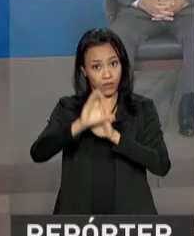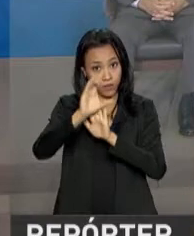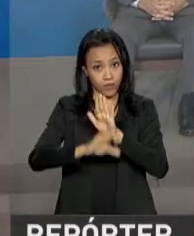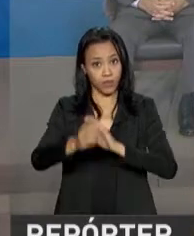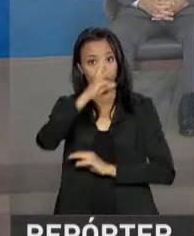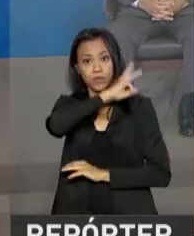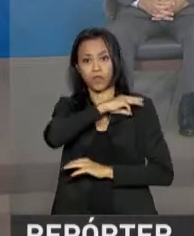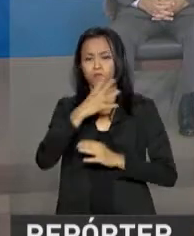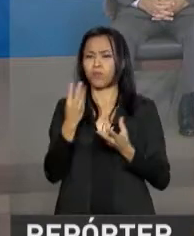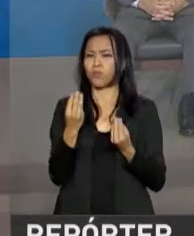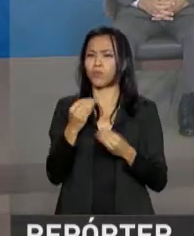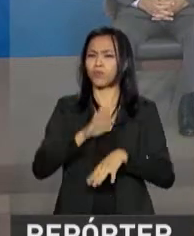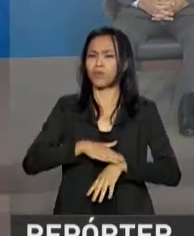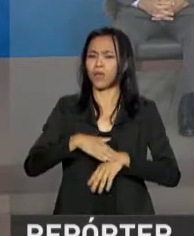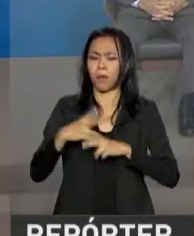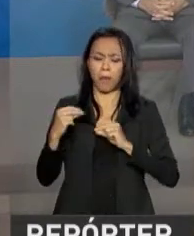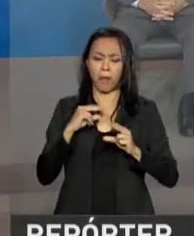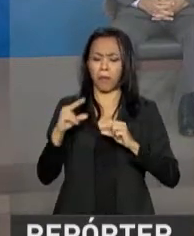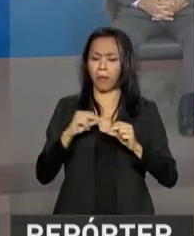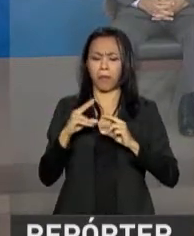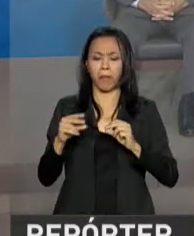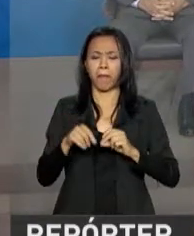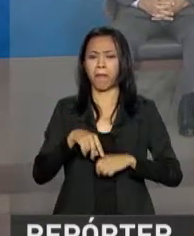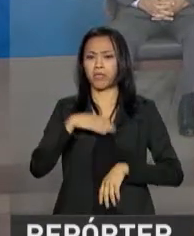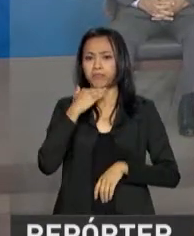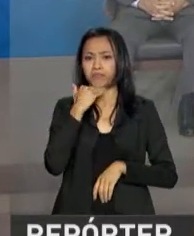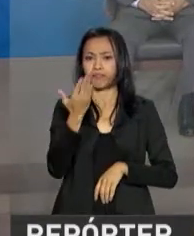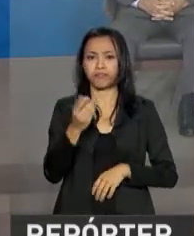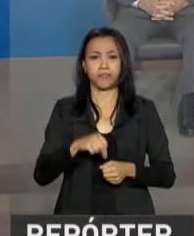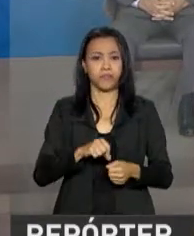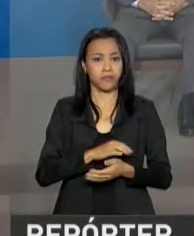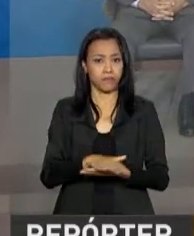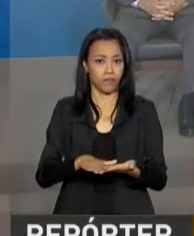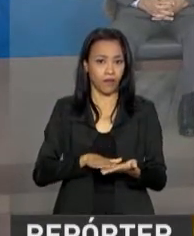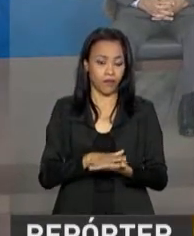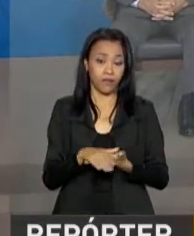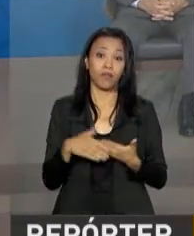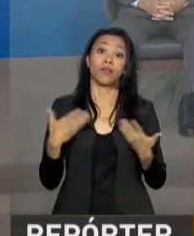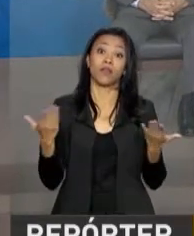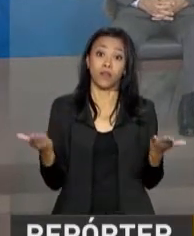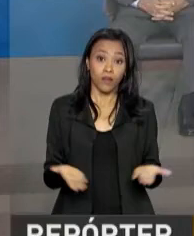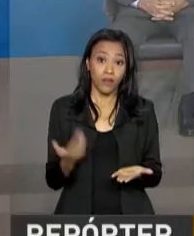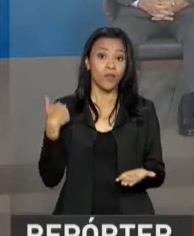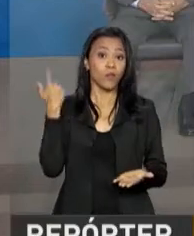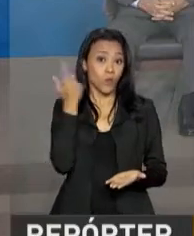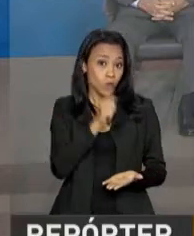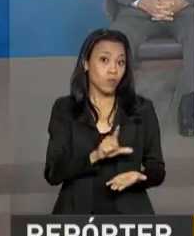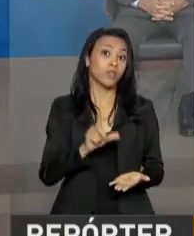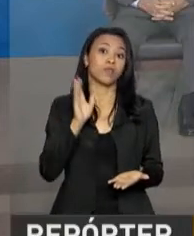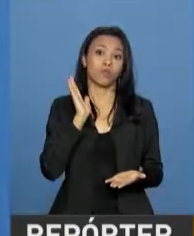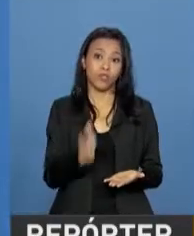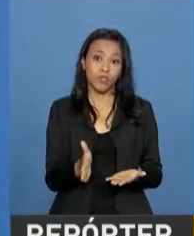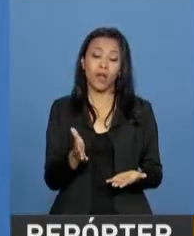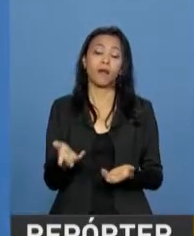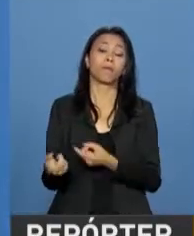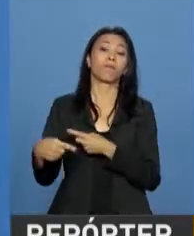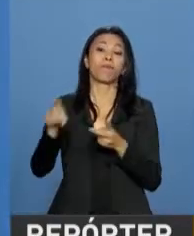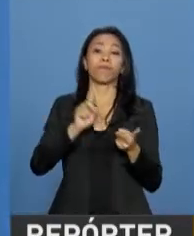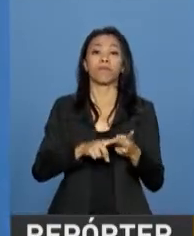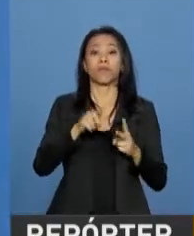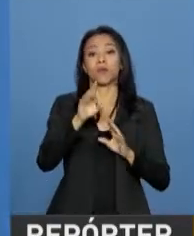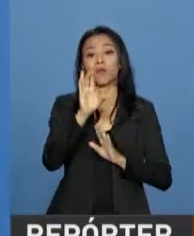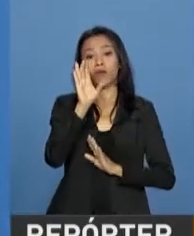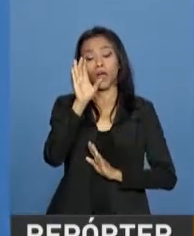tanto tempo e que não saía do lugar em que a gente pode avançar ea base curricular